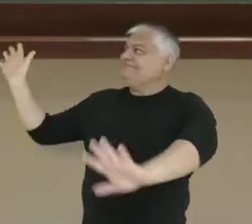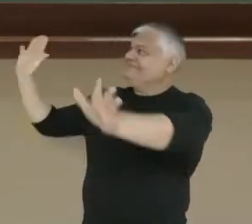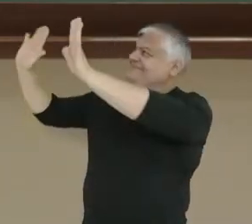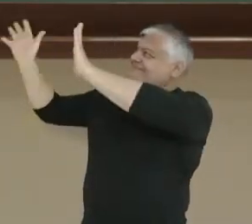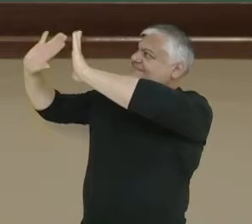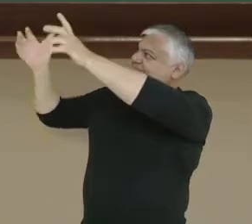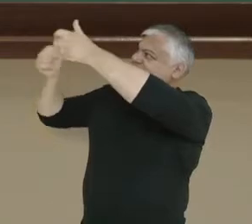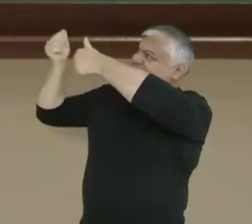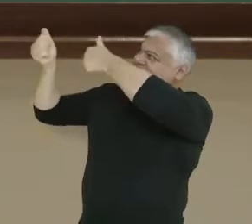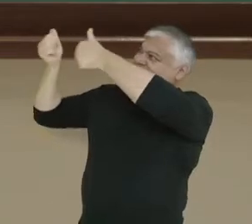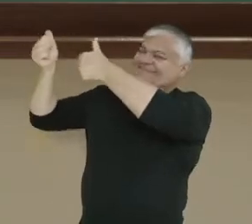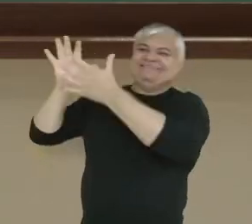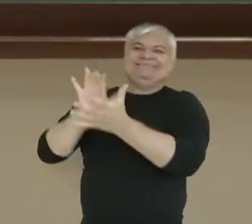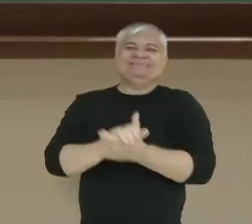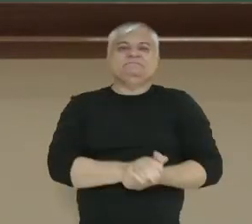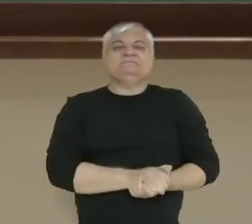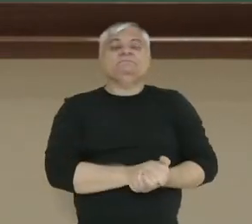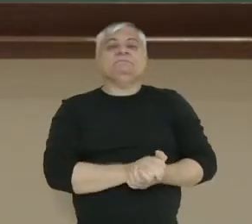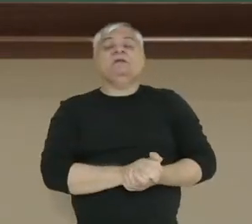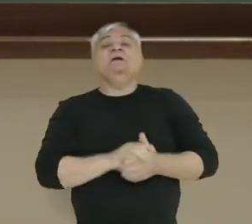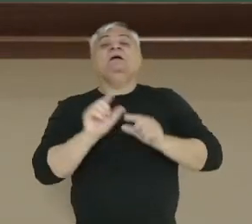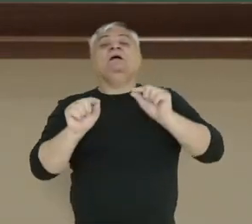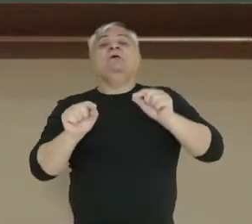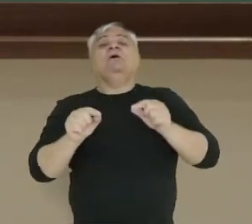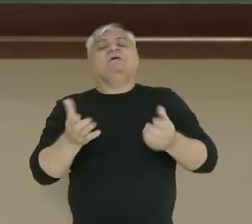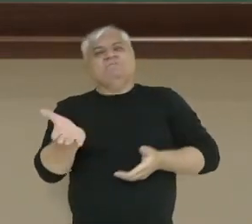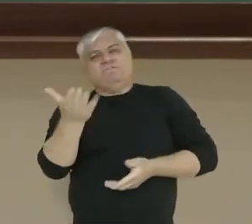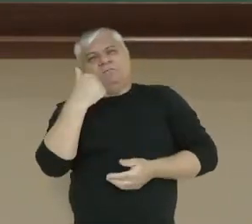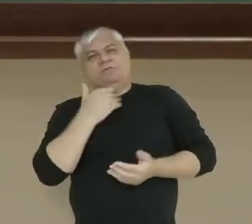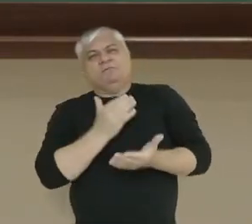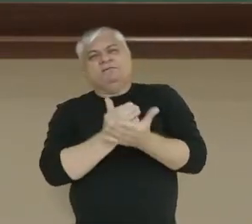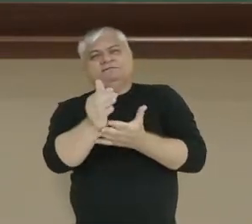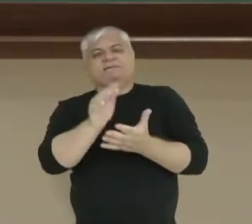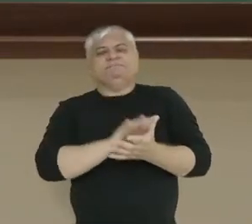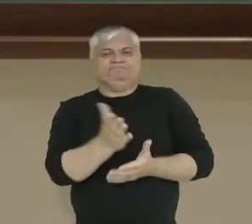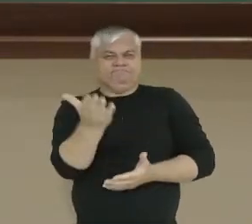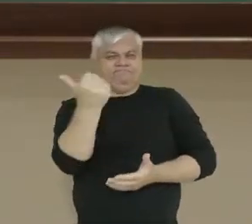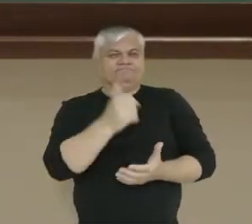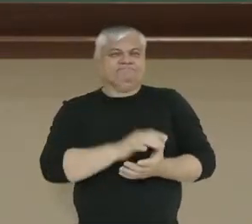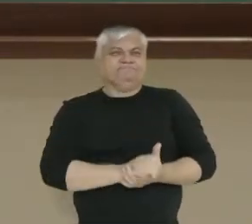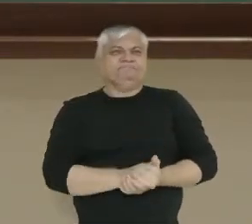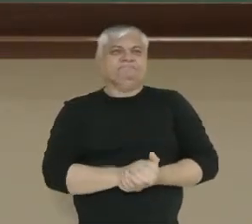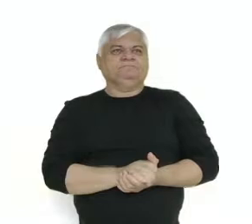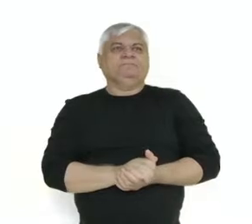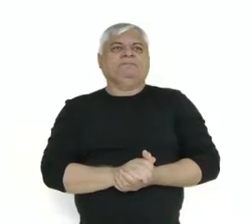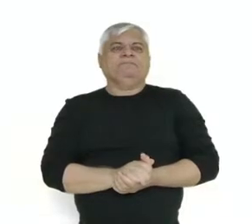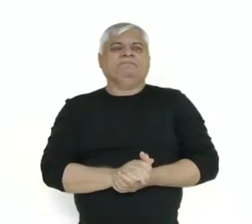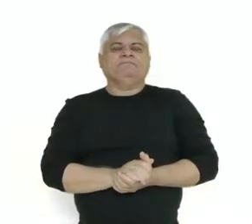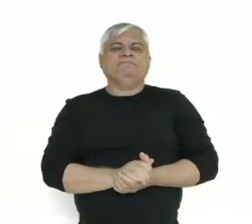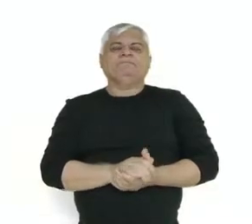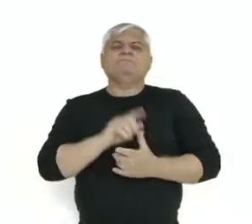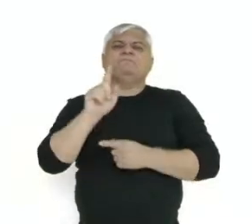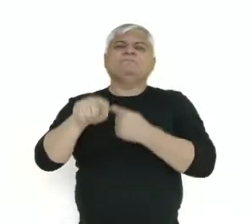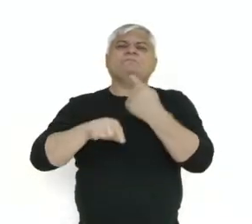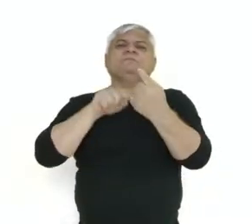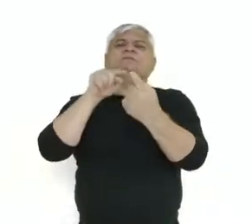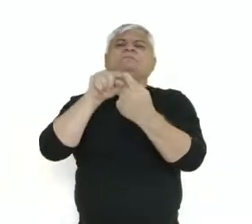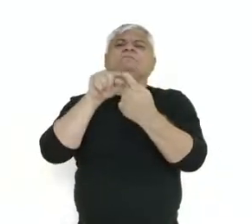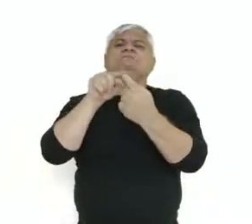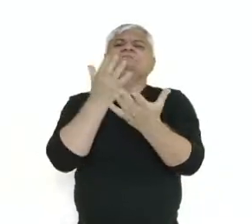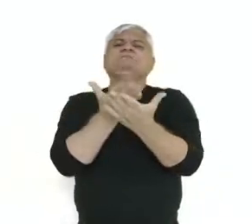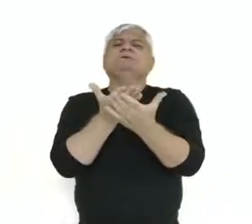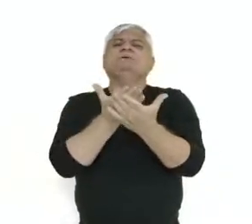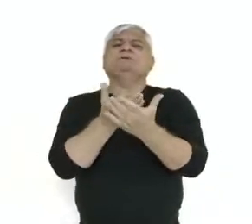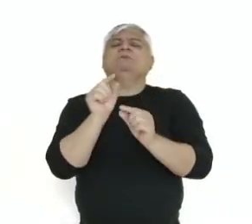o Ronaldo. E agora a gente já pode começar. Vamos lá? Bom, a gente começa vendo qual é o